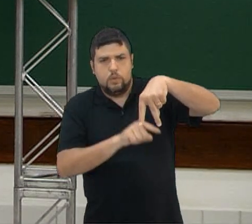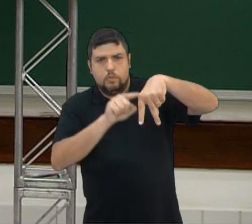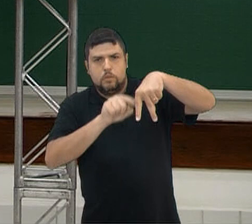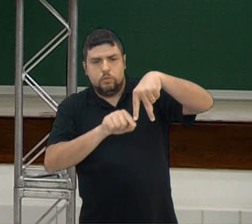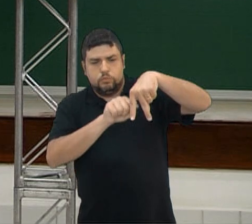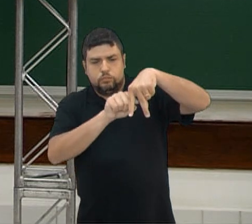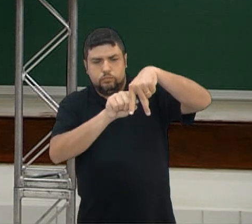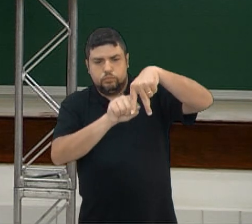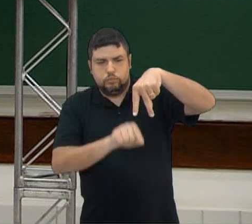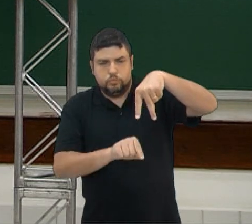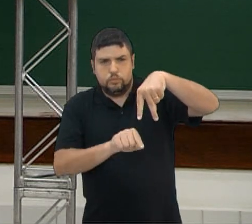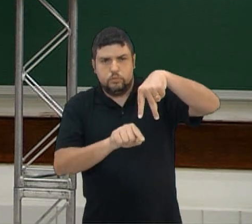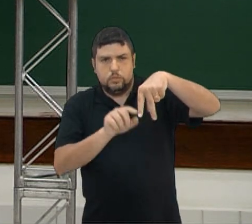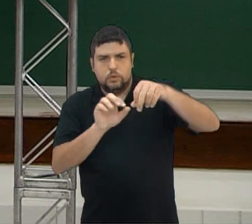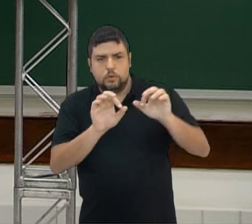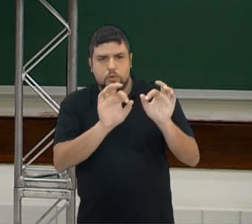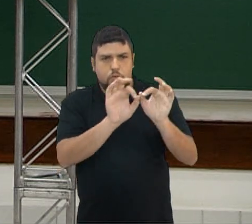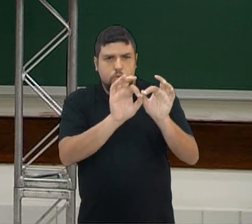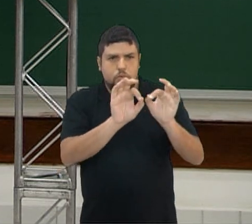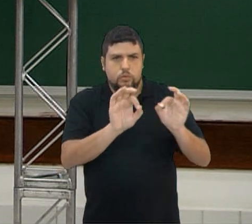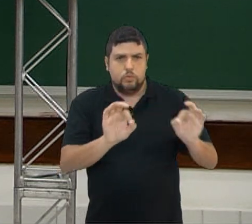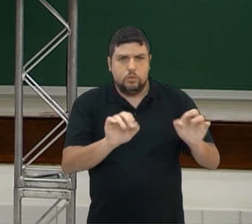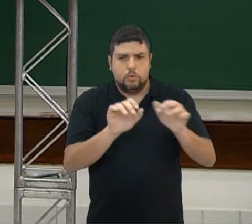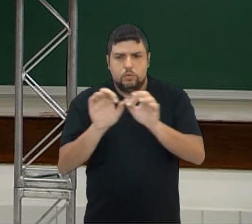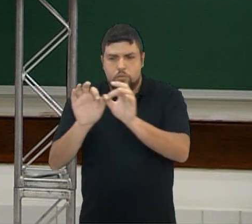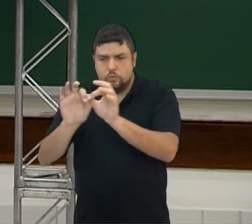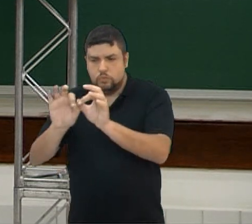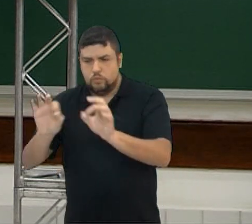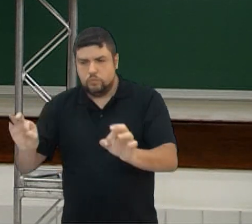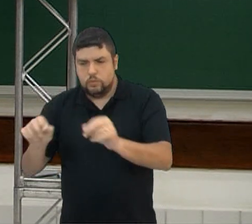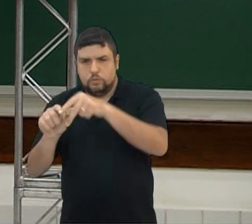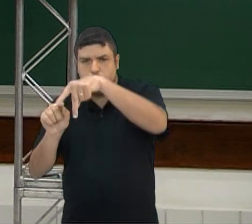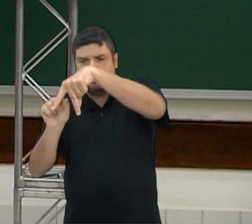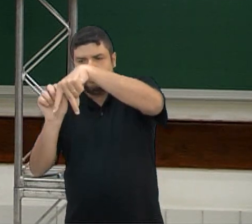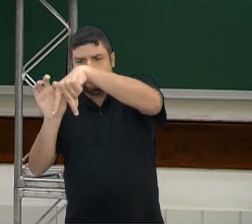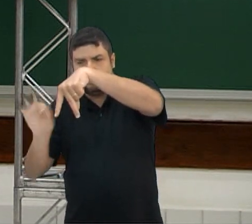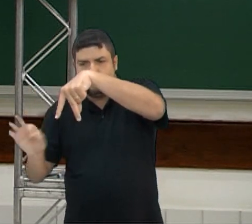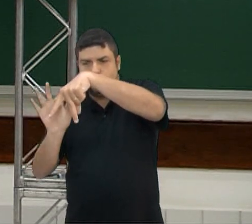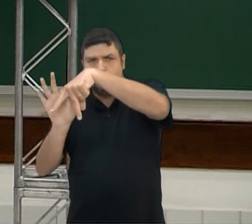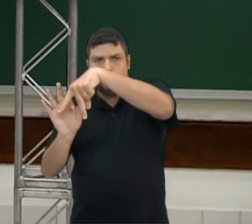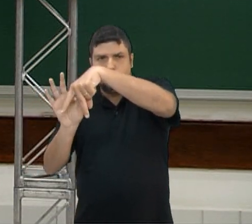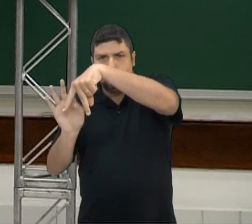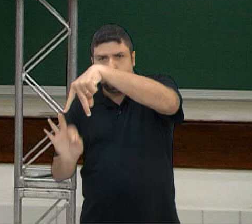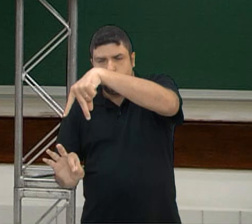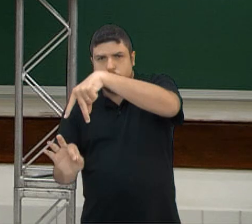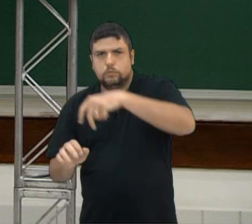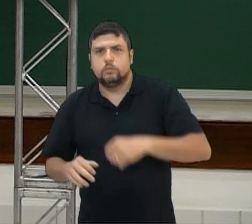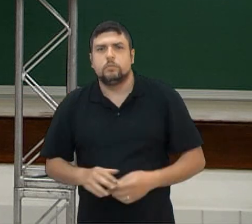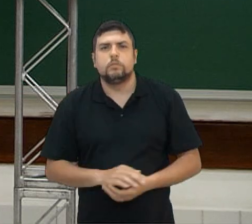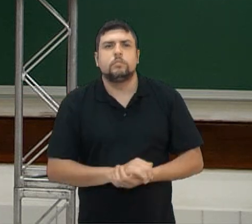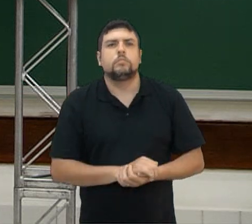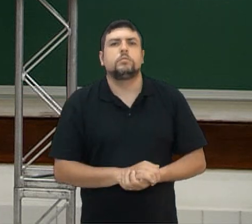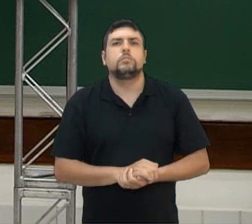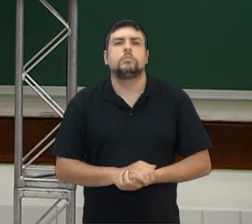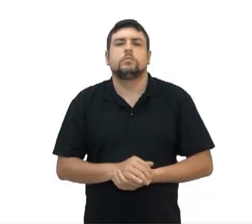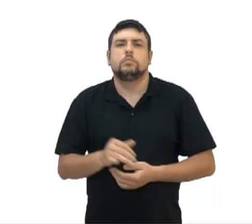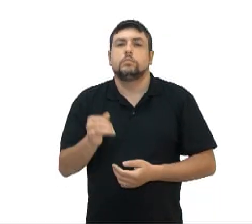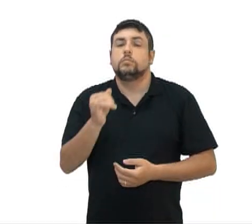do lado que forma esse polígono. Tudo bem? Um exemplo para